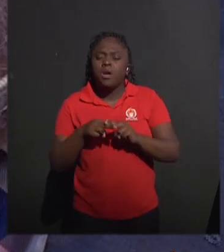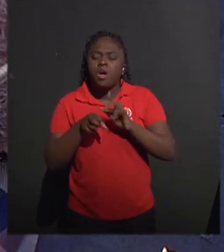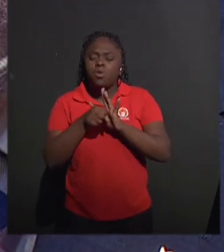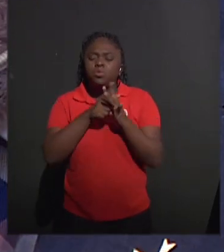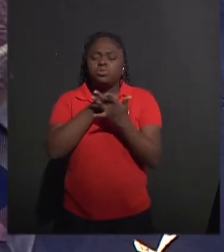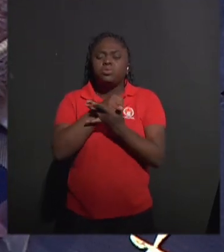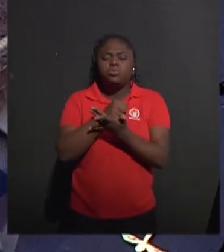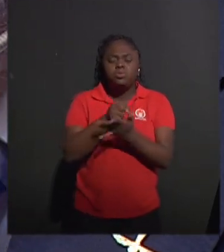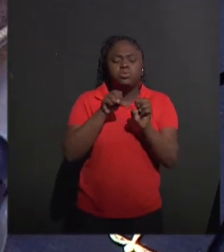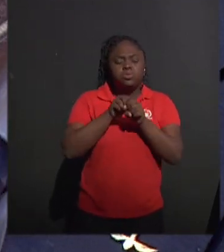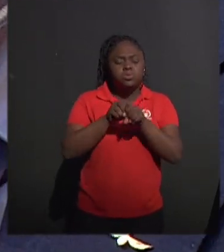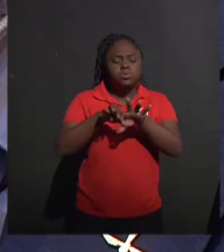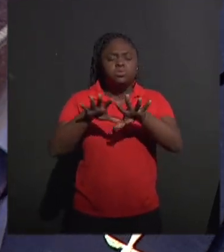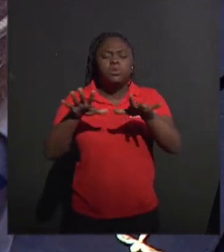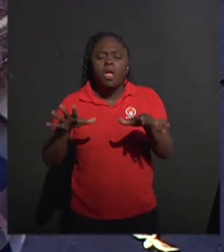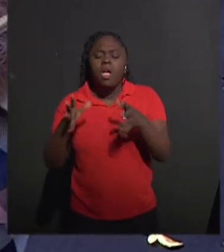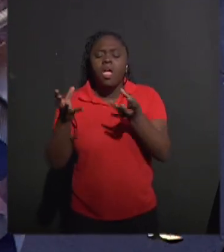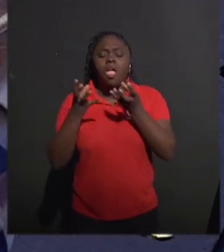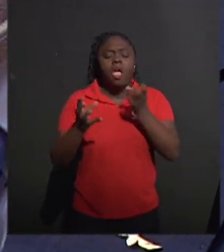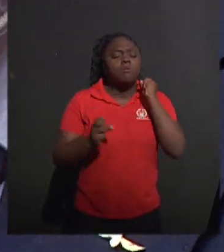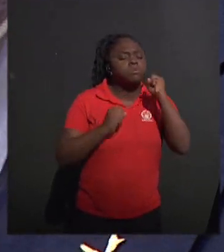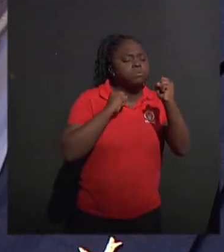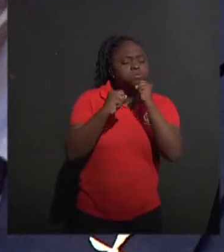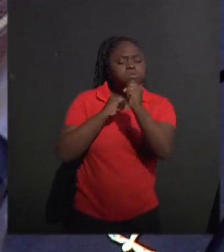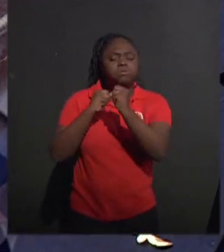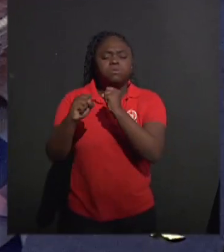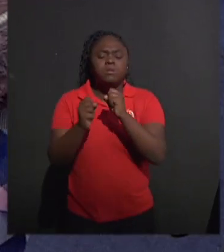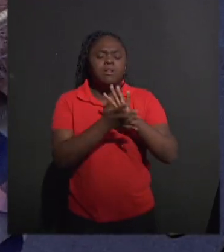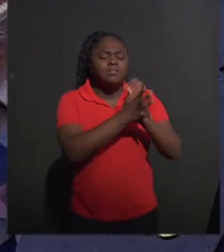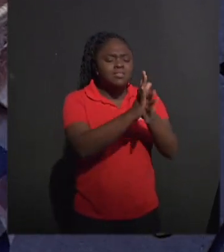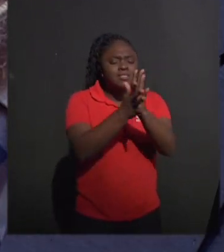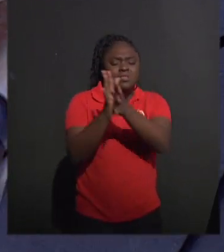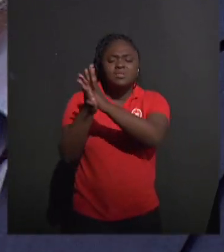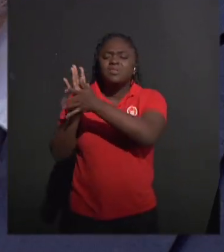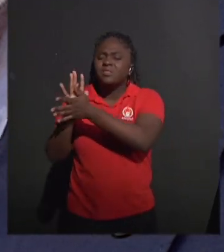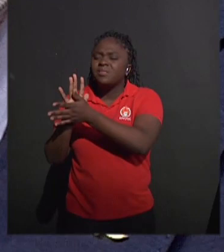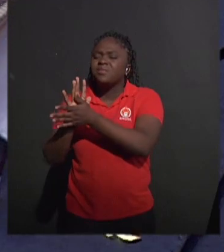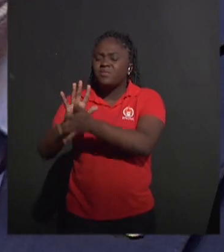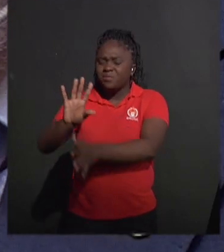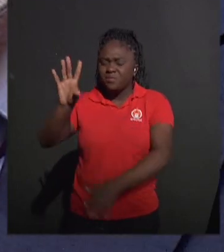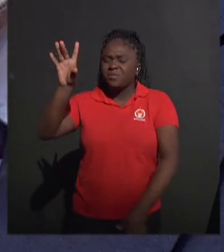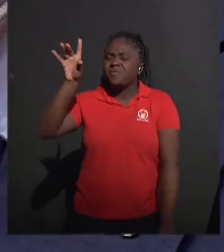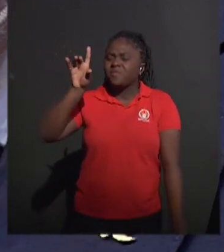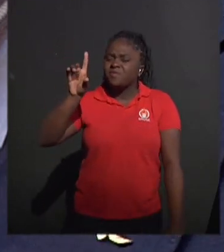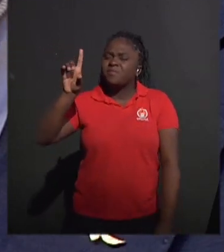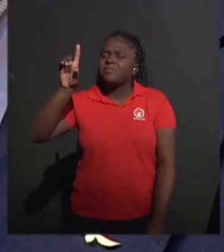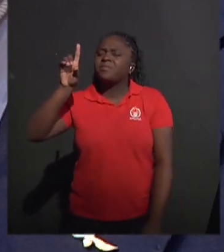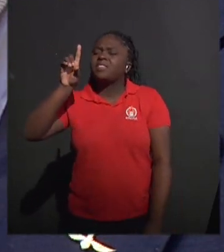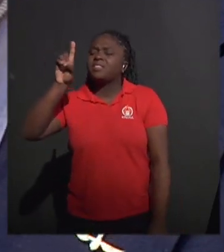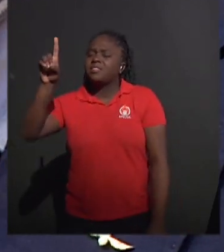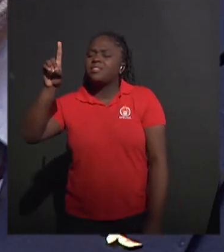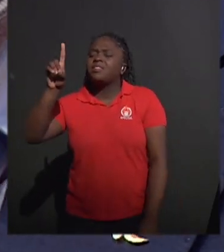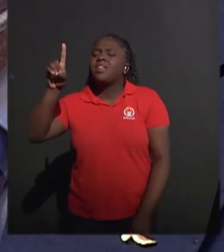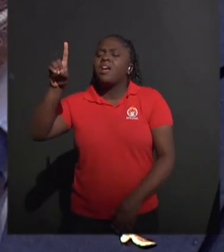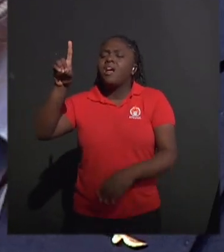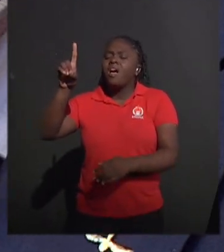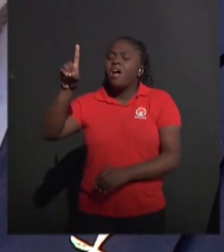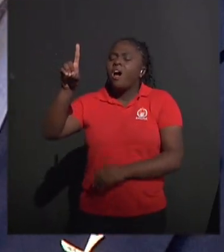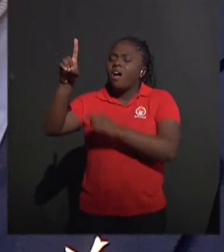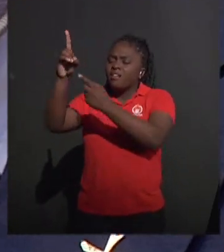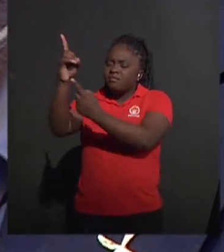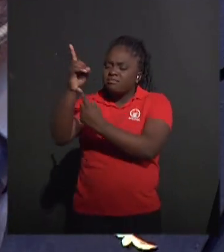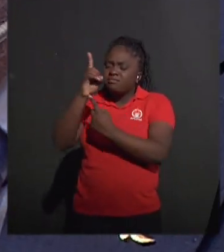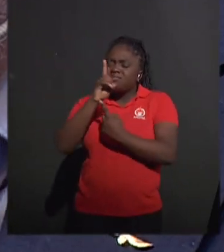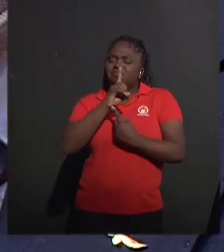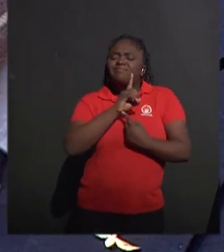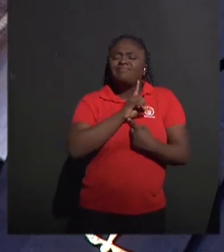está, ó Pai, querendo matar, destruir, Senhor. Ó Deus, que venha a Tua